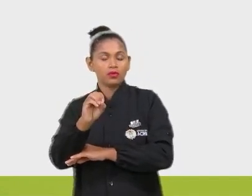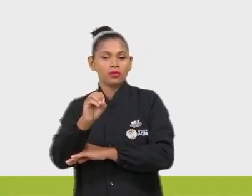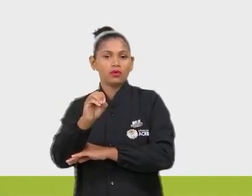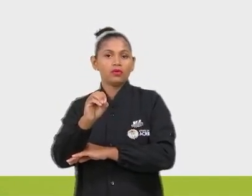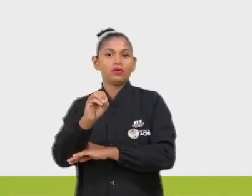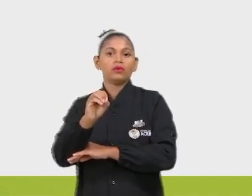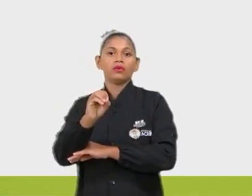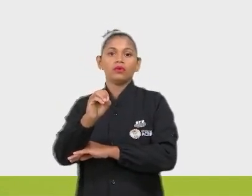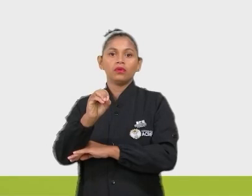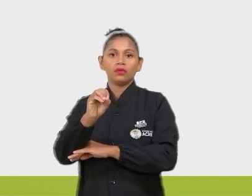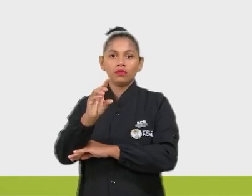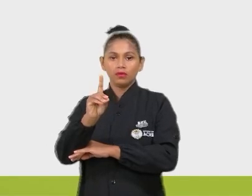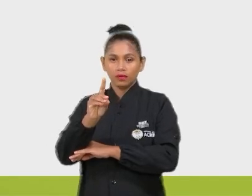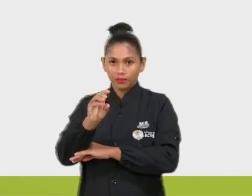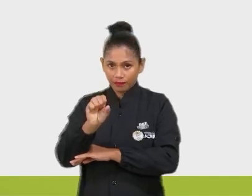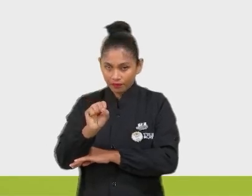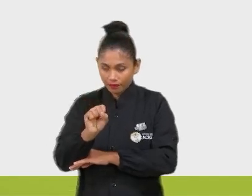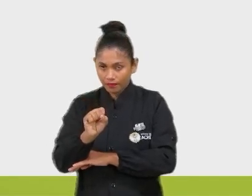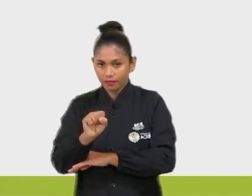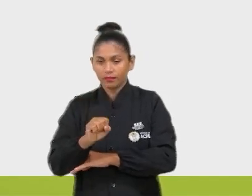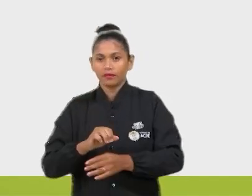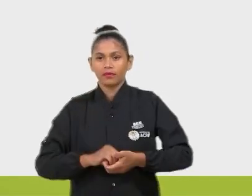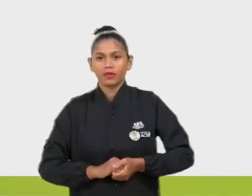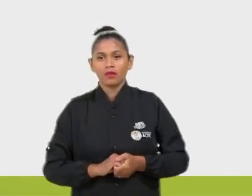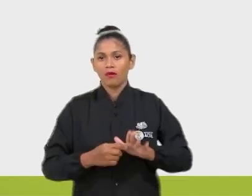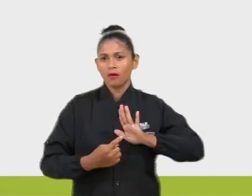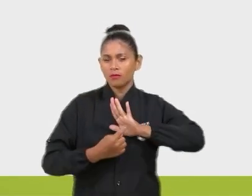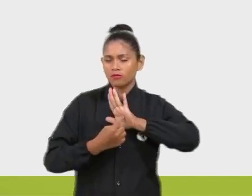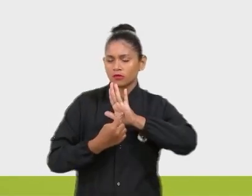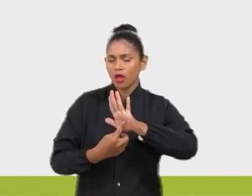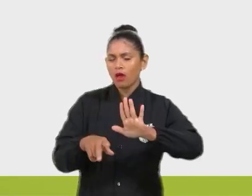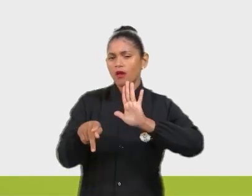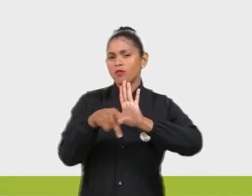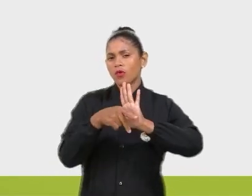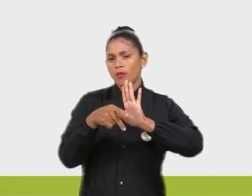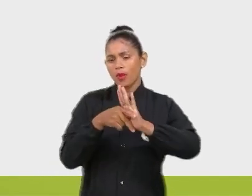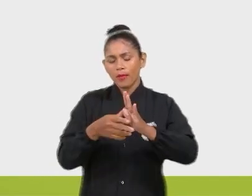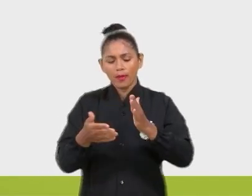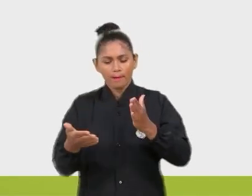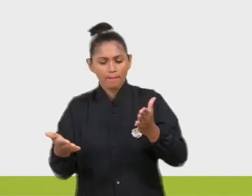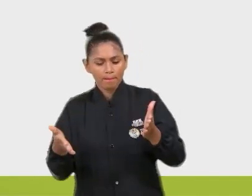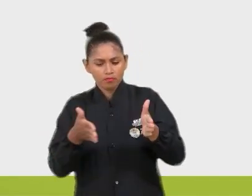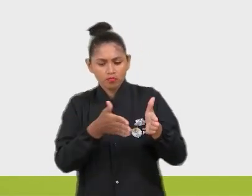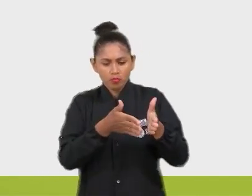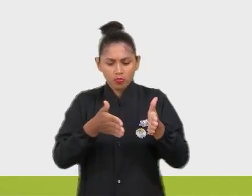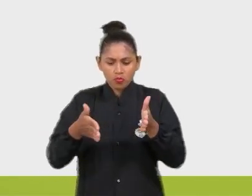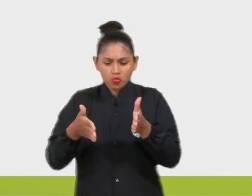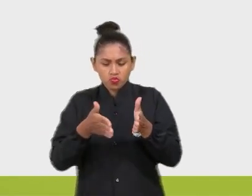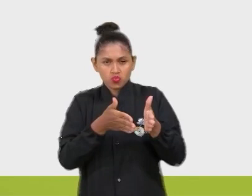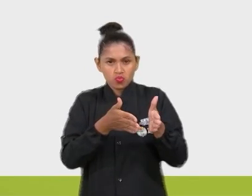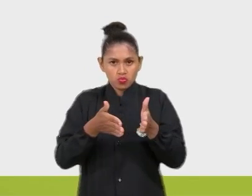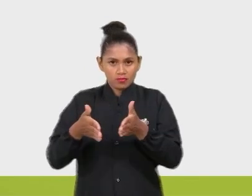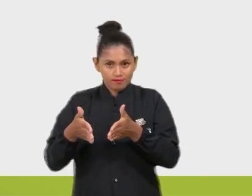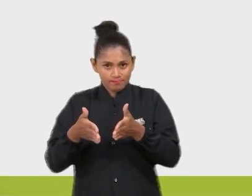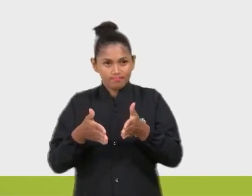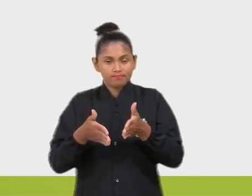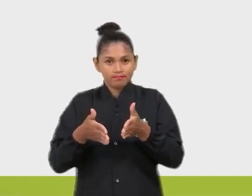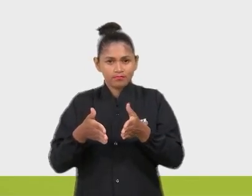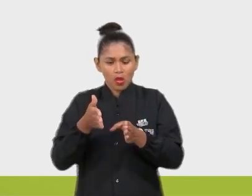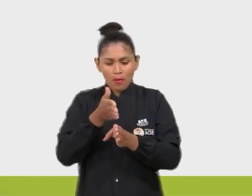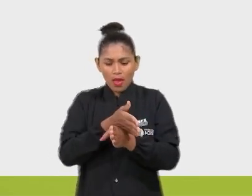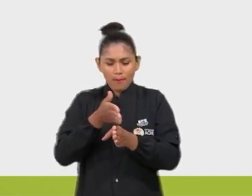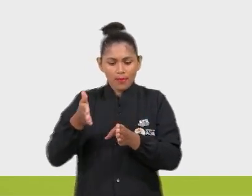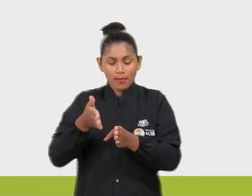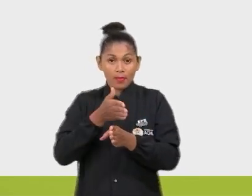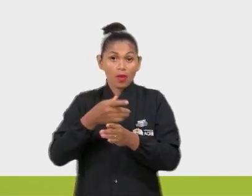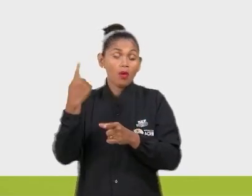elementos químicos, eles apresentam propriedades intermediárias, eles estarão ali no meio termo. Por que eles não